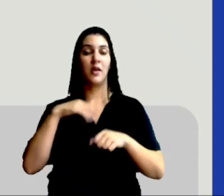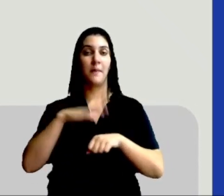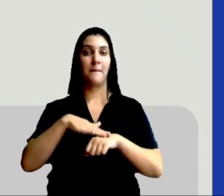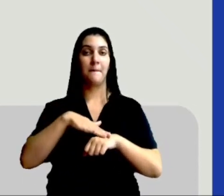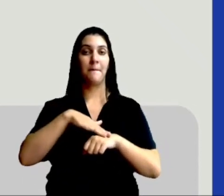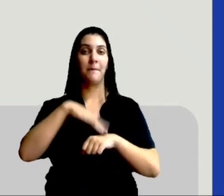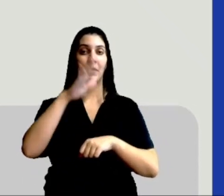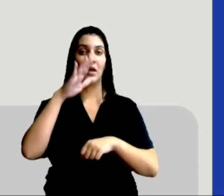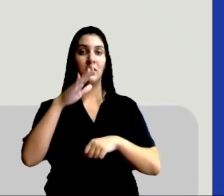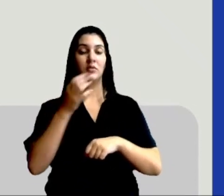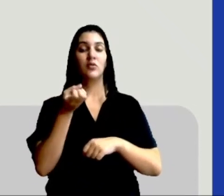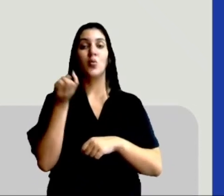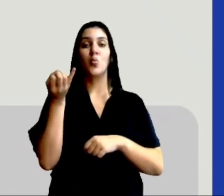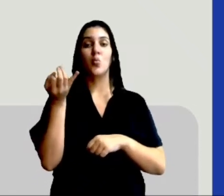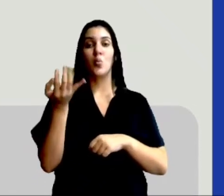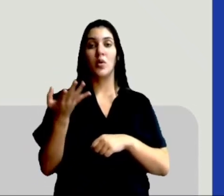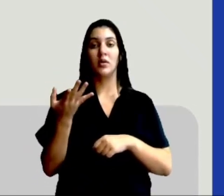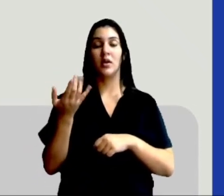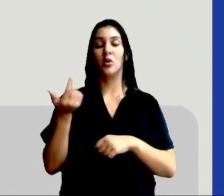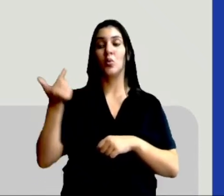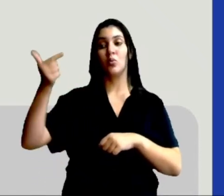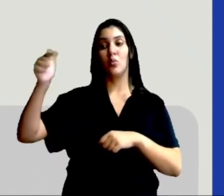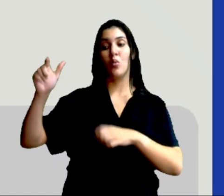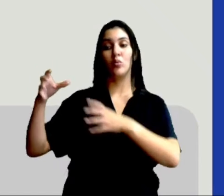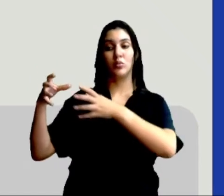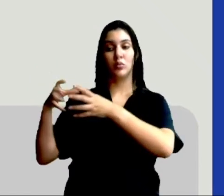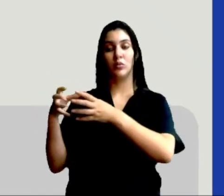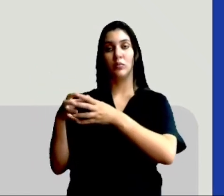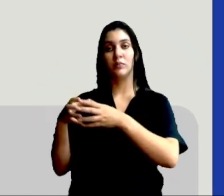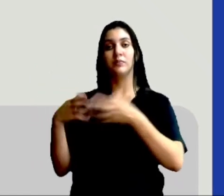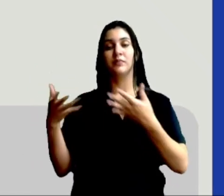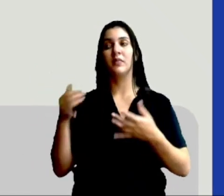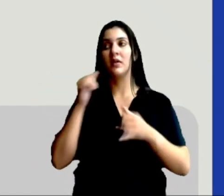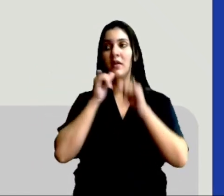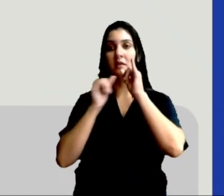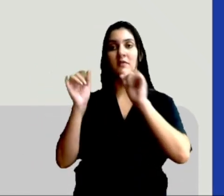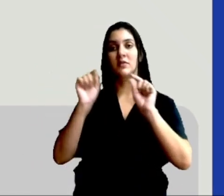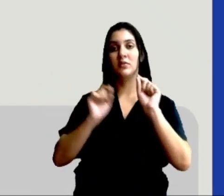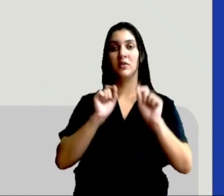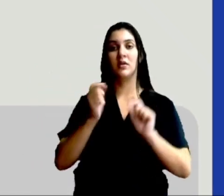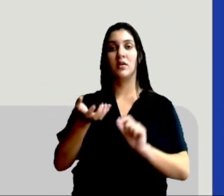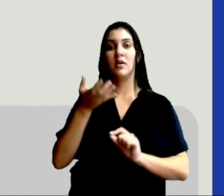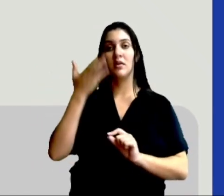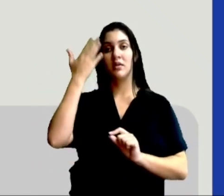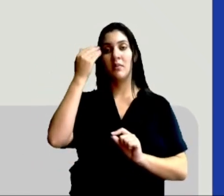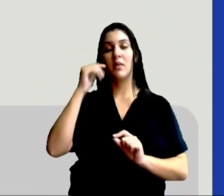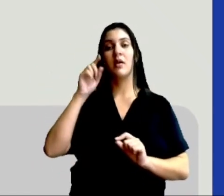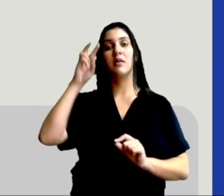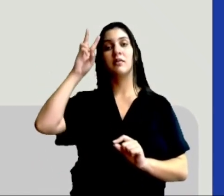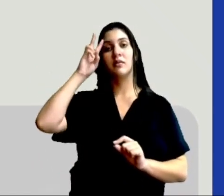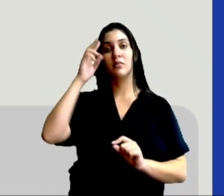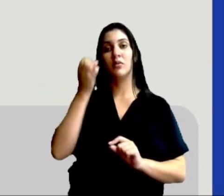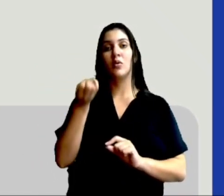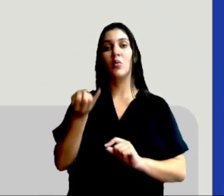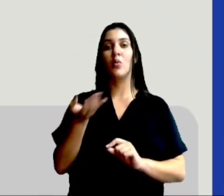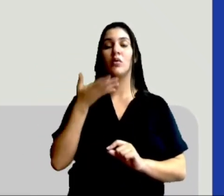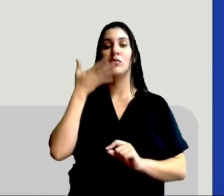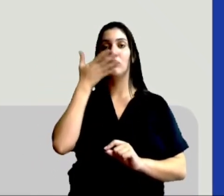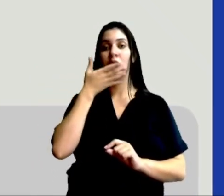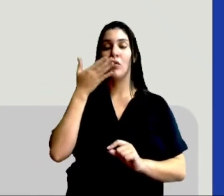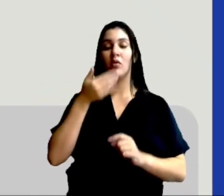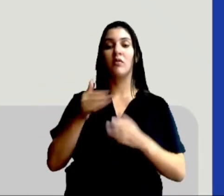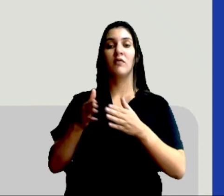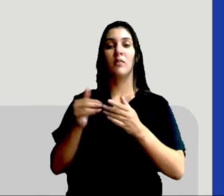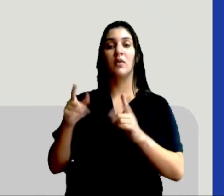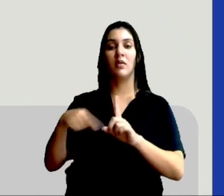mais quantidade do que o outro. Então, ele diz aí que ele quer saber a segunda-feira quantos doces foram encomendados a mais